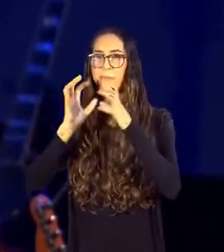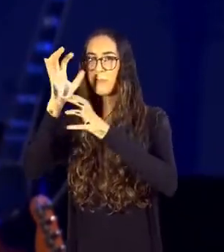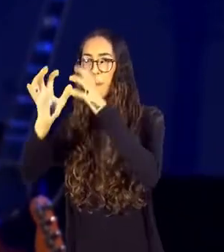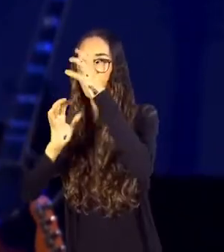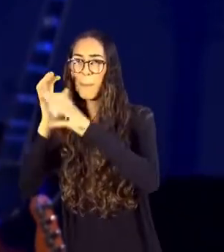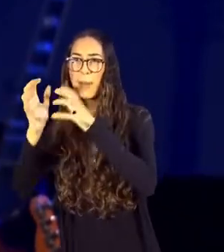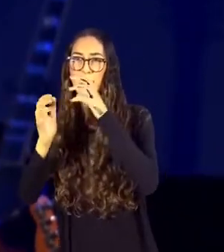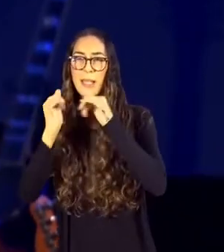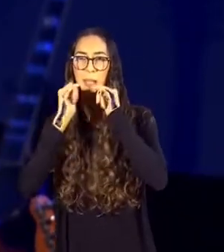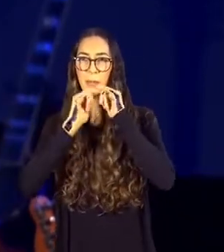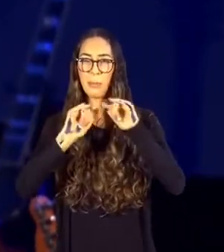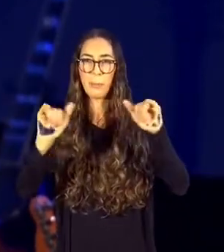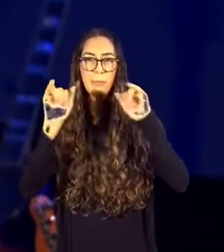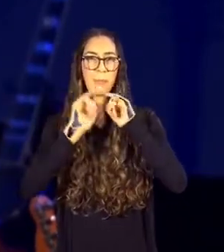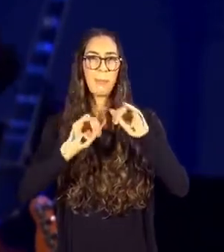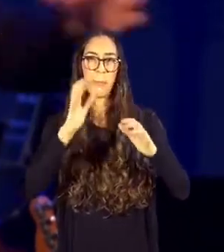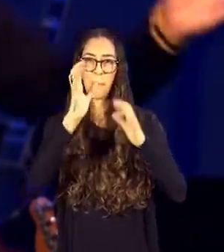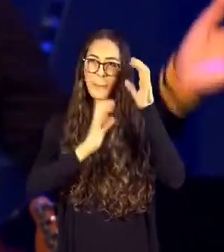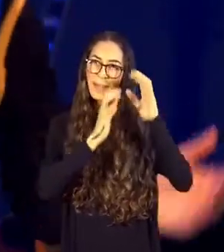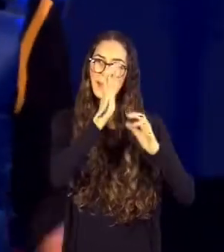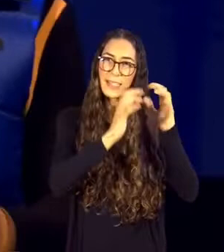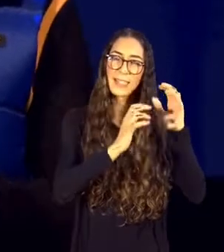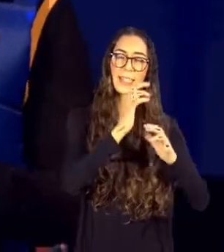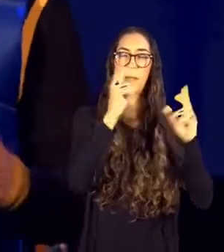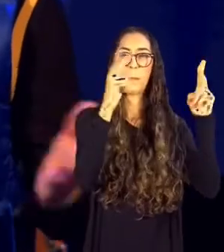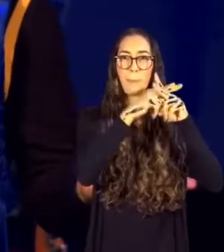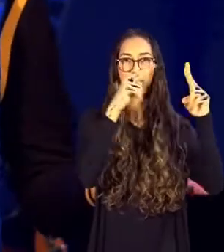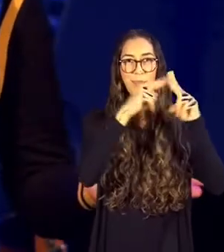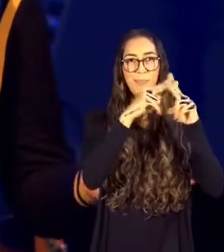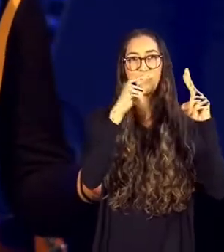esperança. Para eles não estão nem aí, se morrer, morreu.